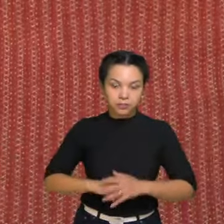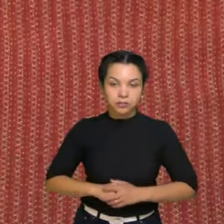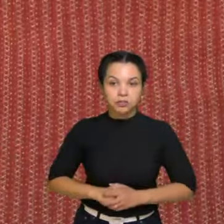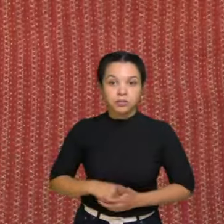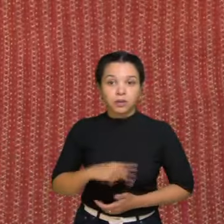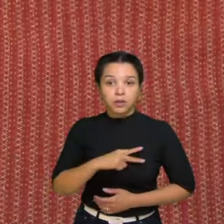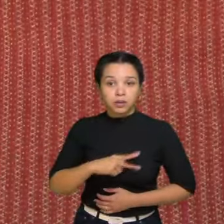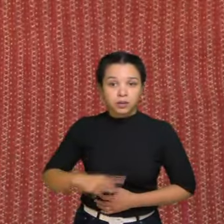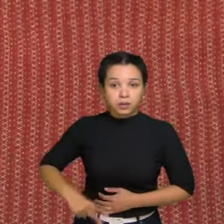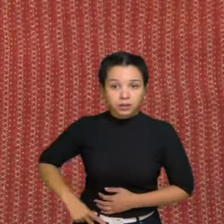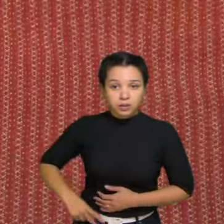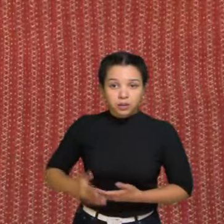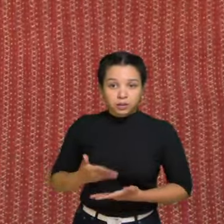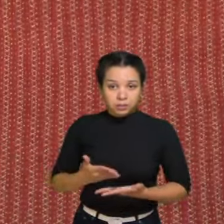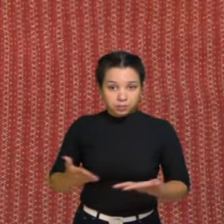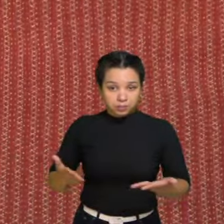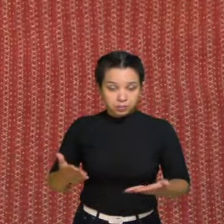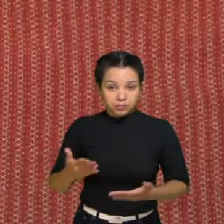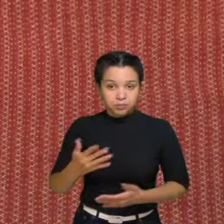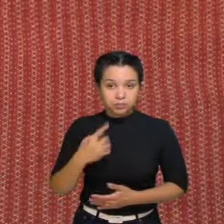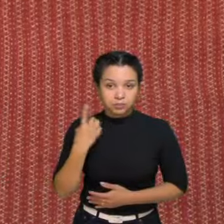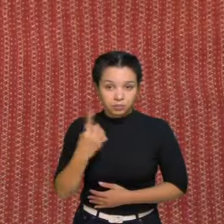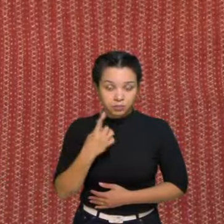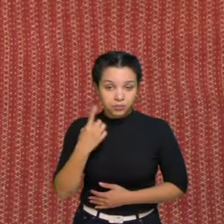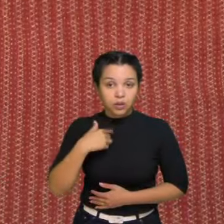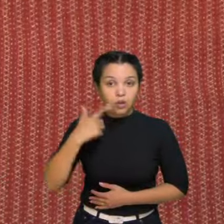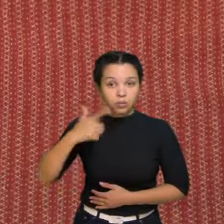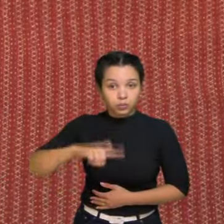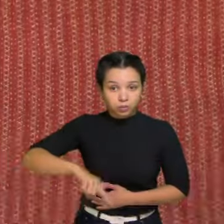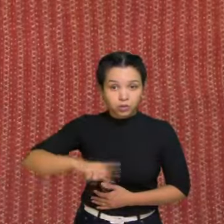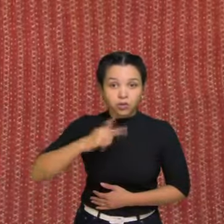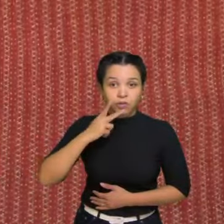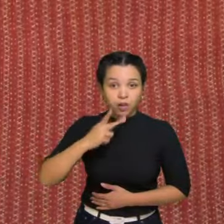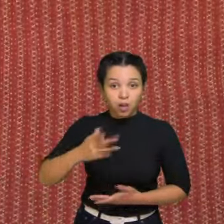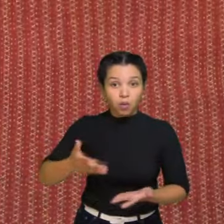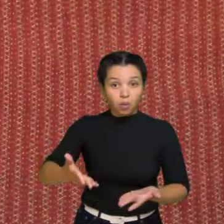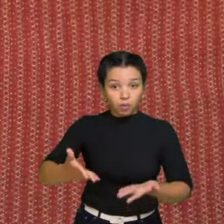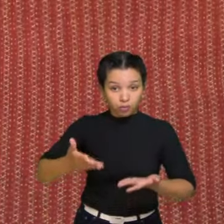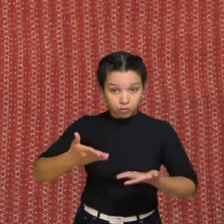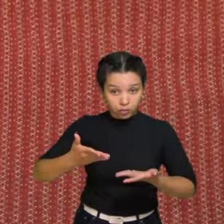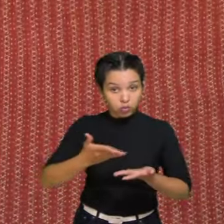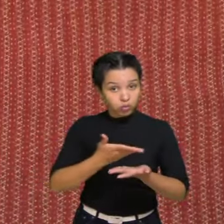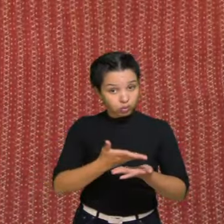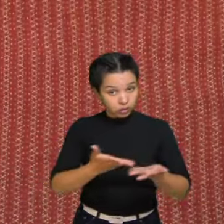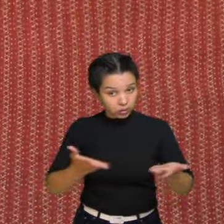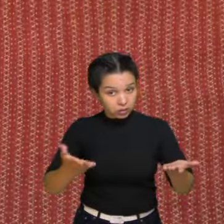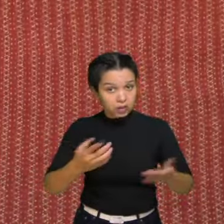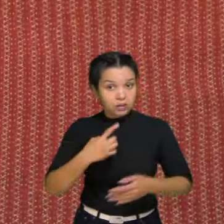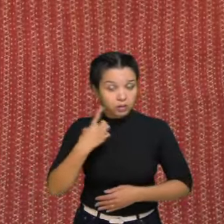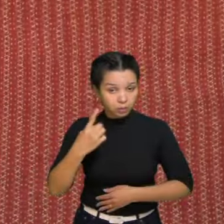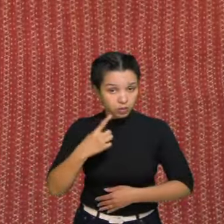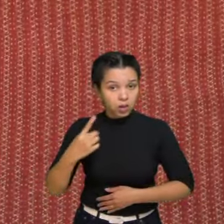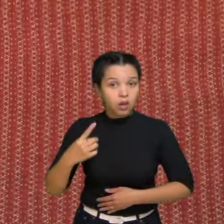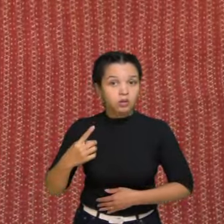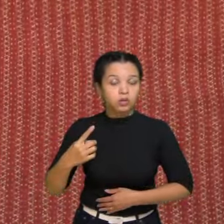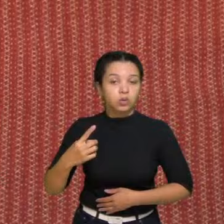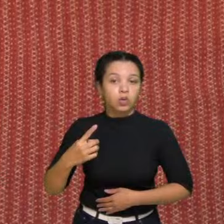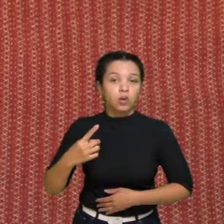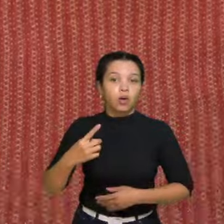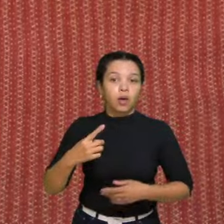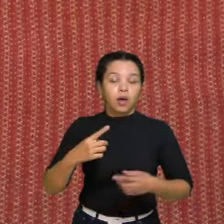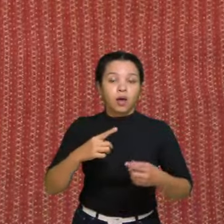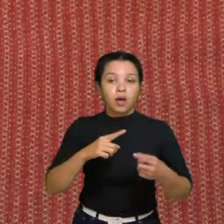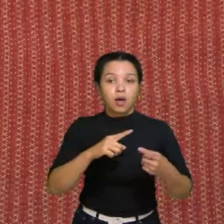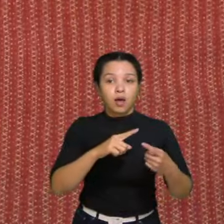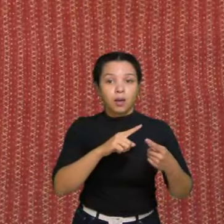senhores deputados, eu gostaria só de reforçar o convite a todos os colegas acerca de dois eventos.